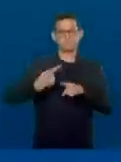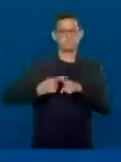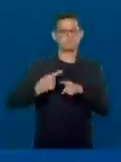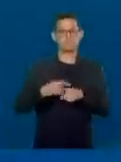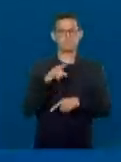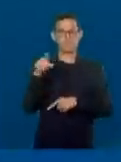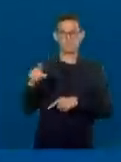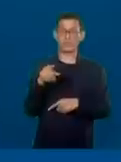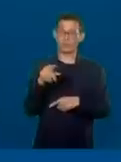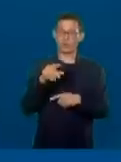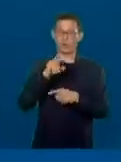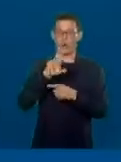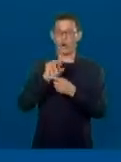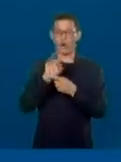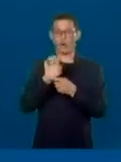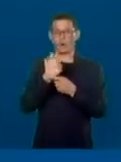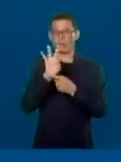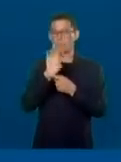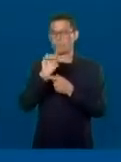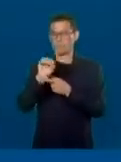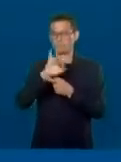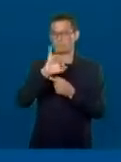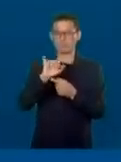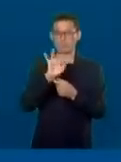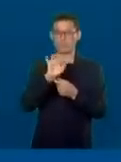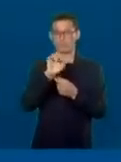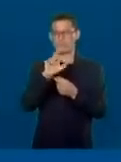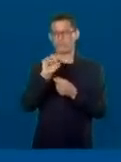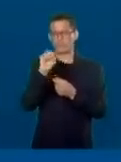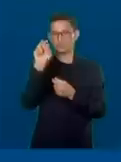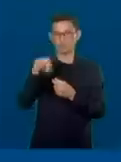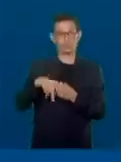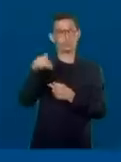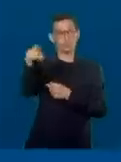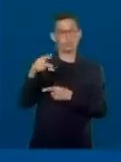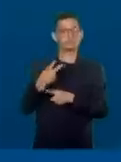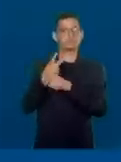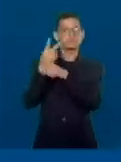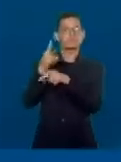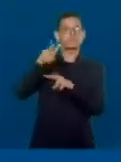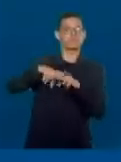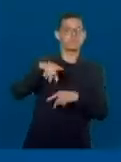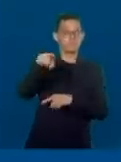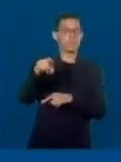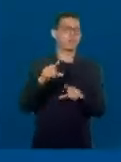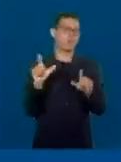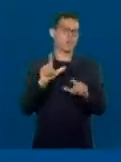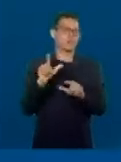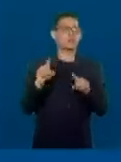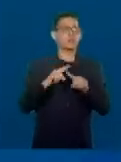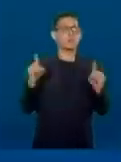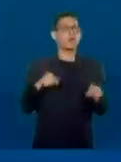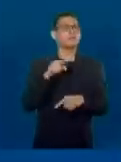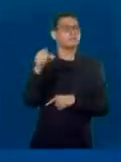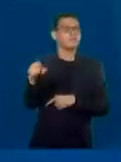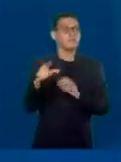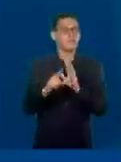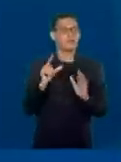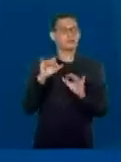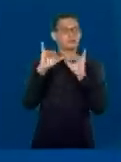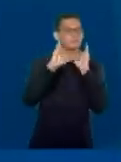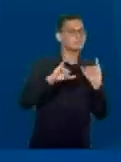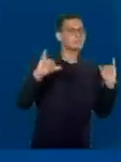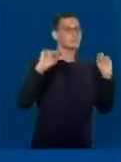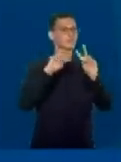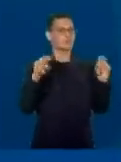captura do Roberto Jefferson estava em andamento. Obviamente, se eu tivesse falado qualquer coisa mais cedo para a imprensa, a não ser uma nota que eu